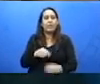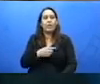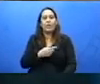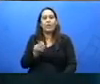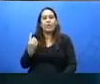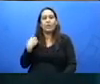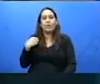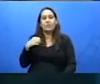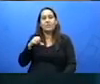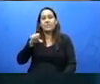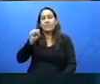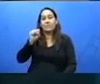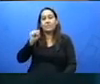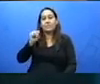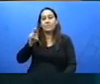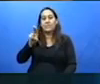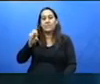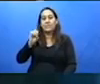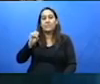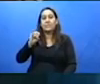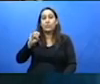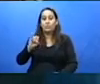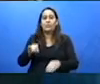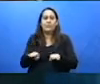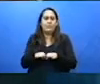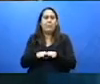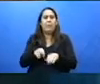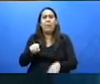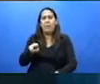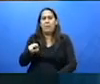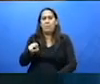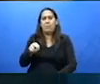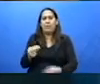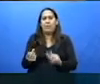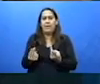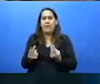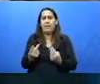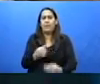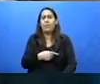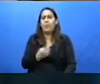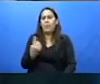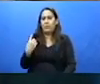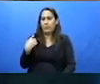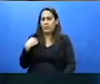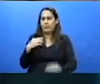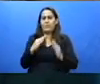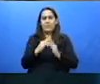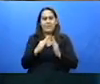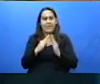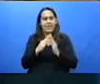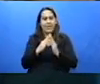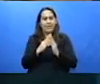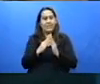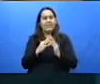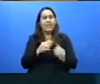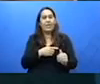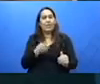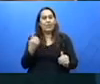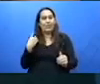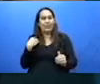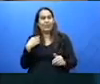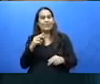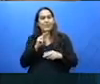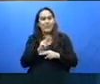Suzys eram irmãs também, como nós duas, e a casa era para nós duas dividirem. Acho